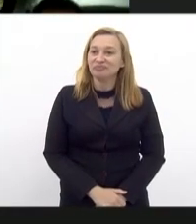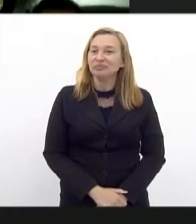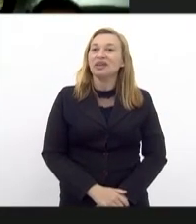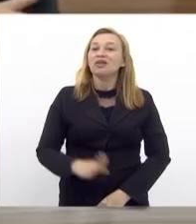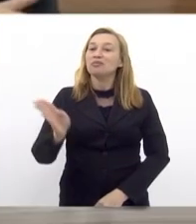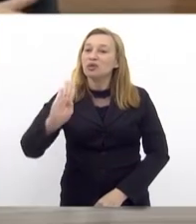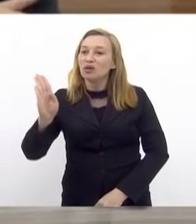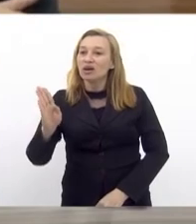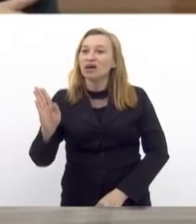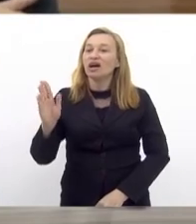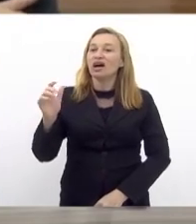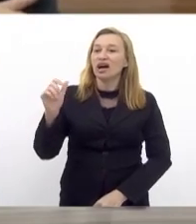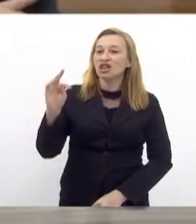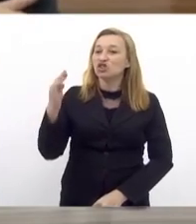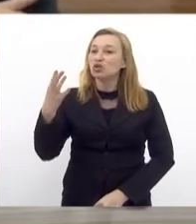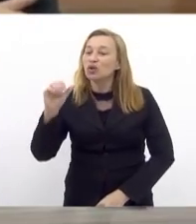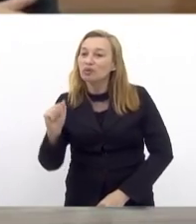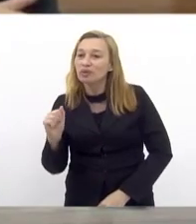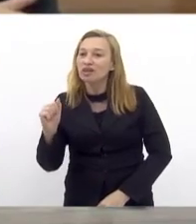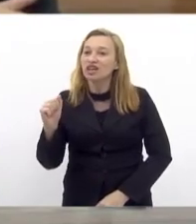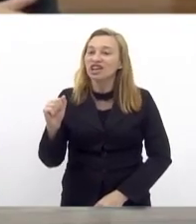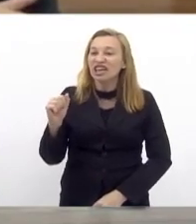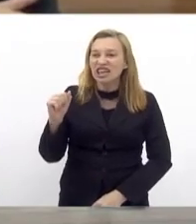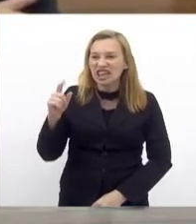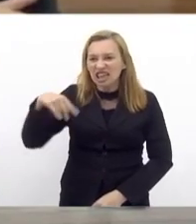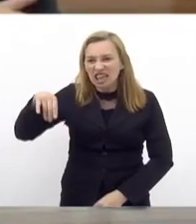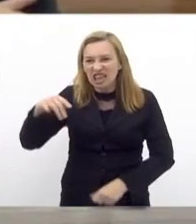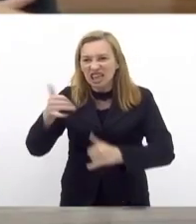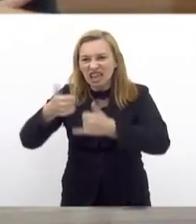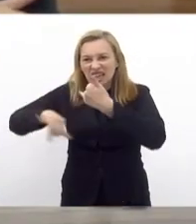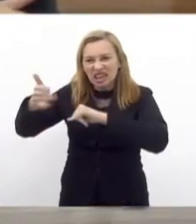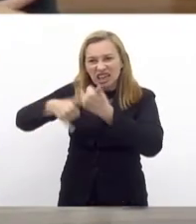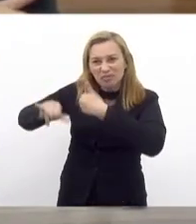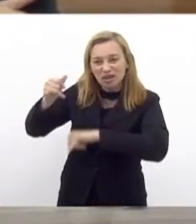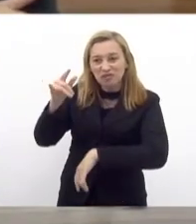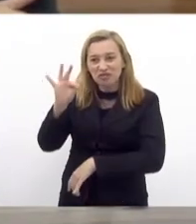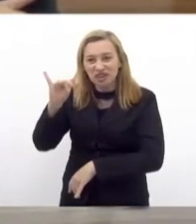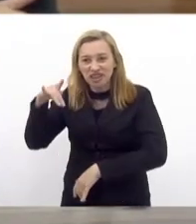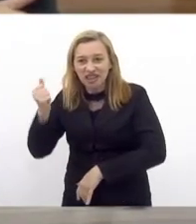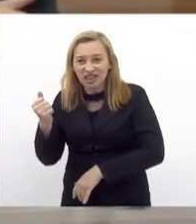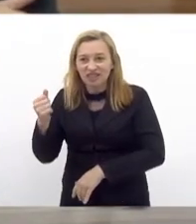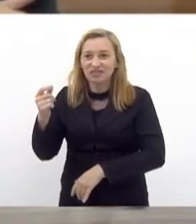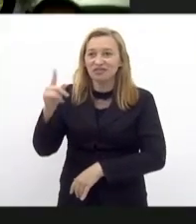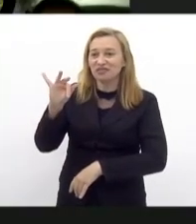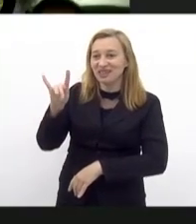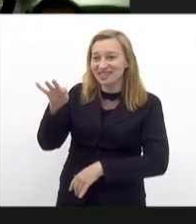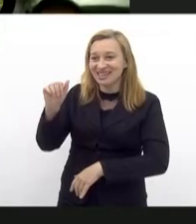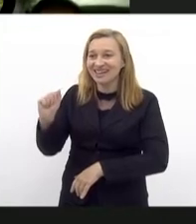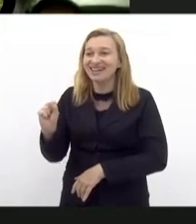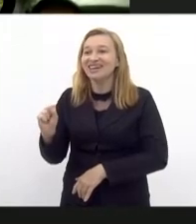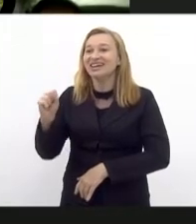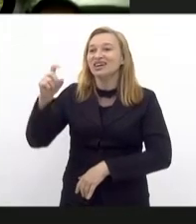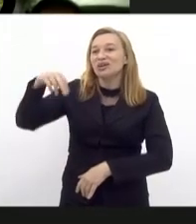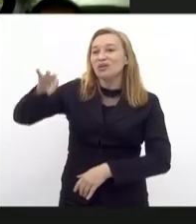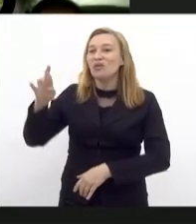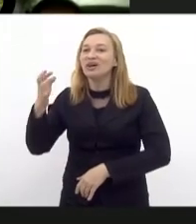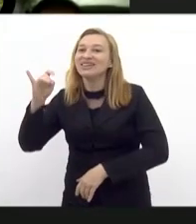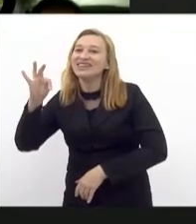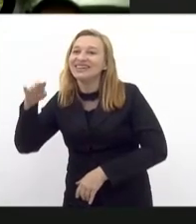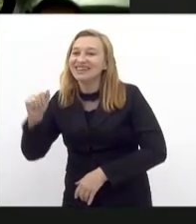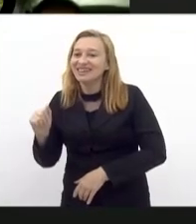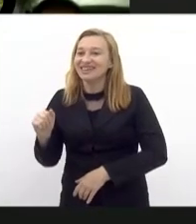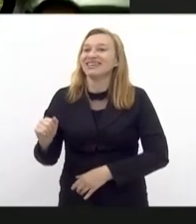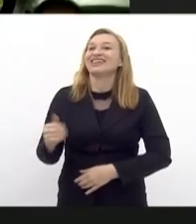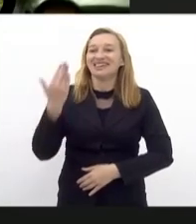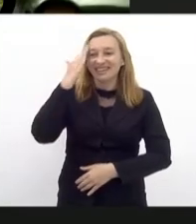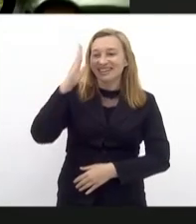Biologia, astronomia, química fina, física quântica, não é isso, Eduardo? O homem entende de tudo, é